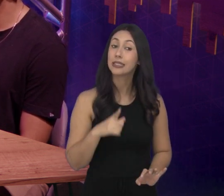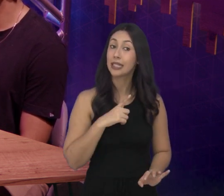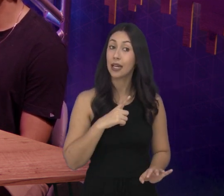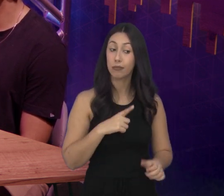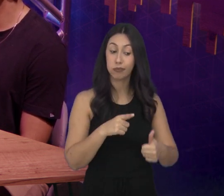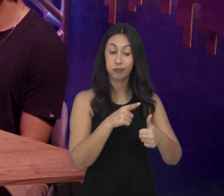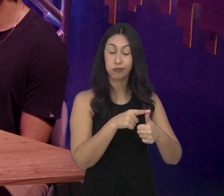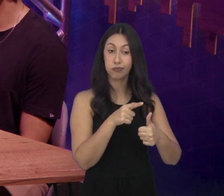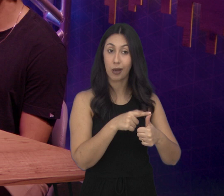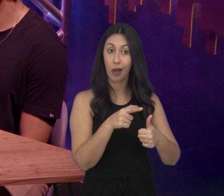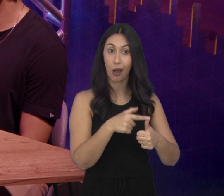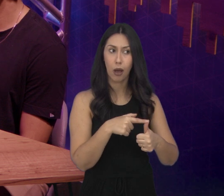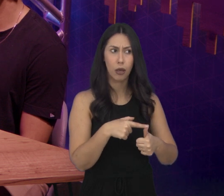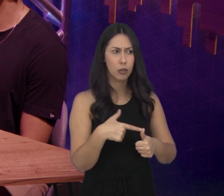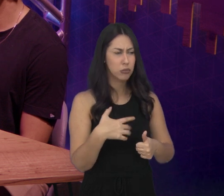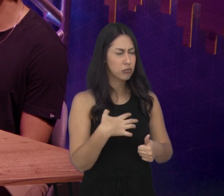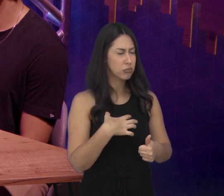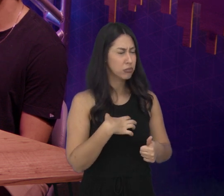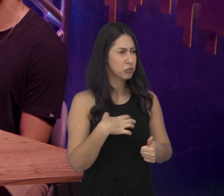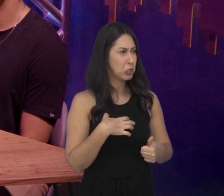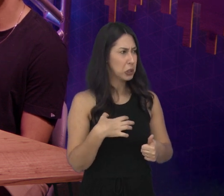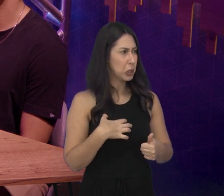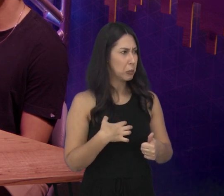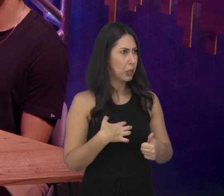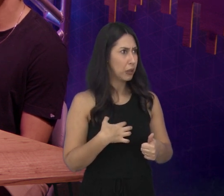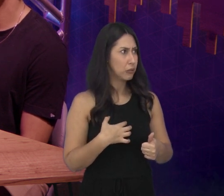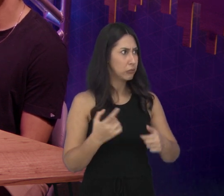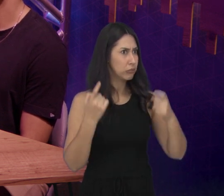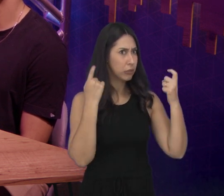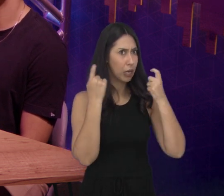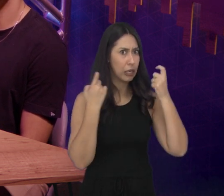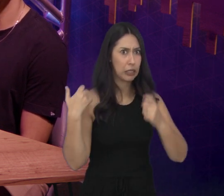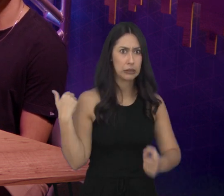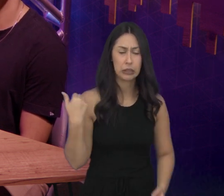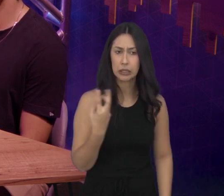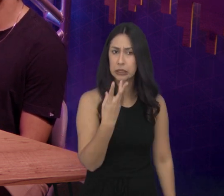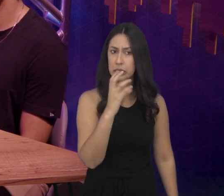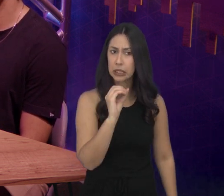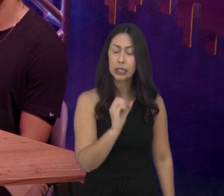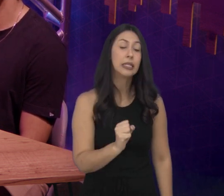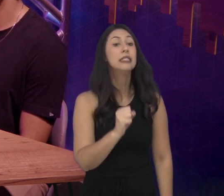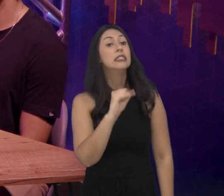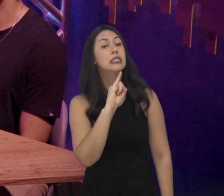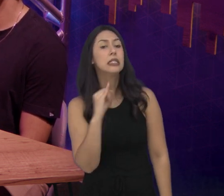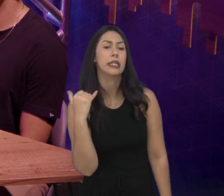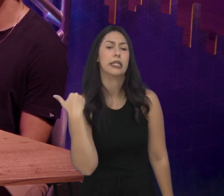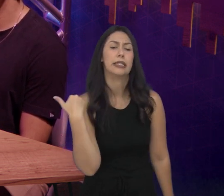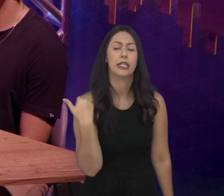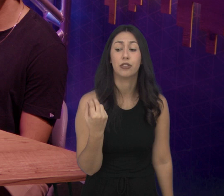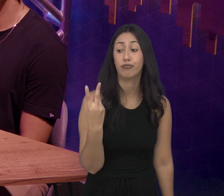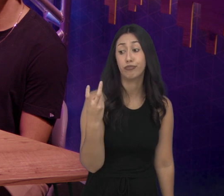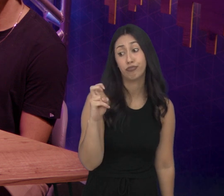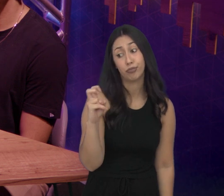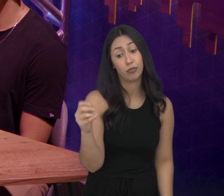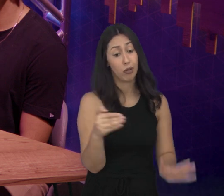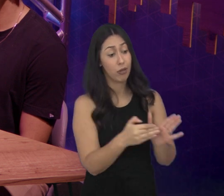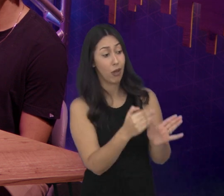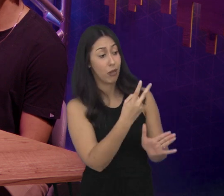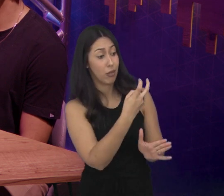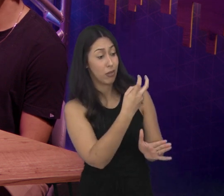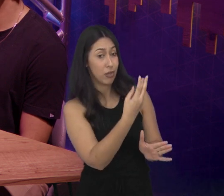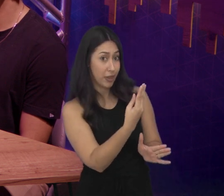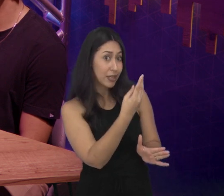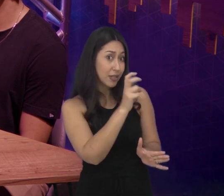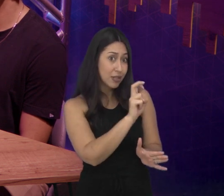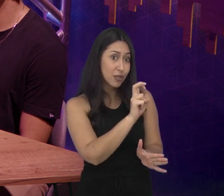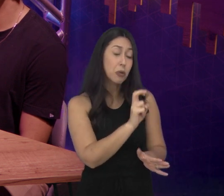tem uma coisa aqui que eu achei ótimo, que são os sinais de que você está na crise dos 30. Provavelmente, se você está em uma faixa etária de 25, 35